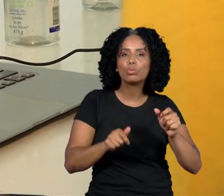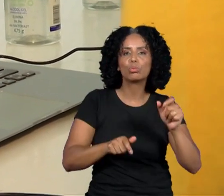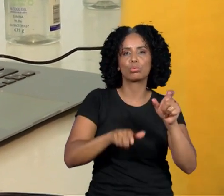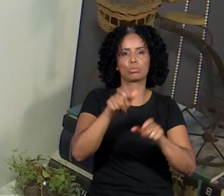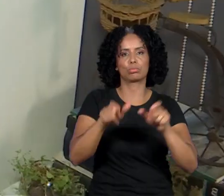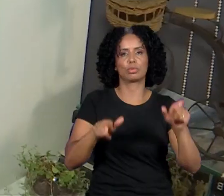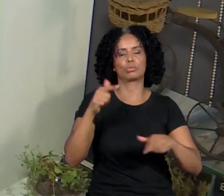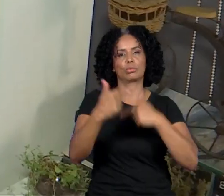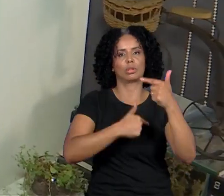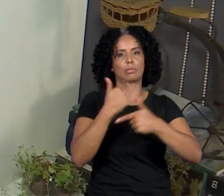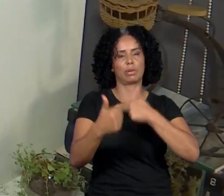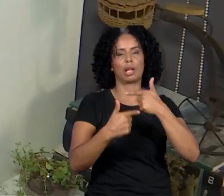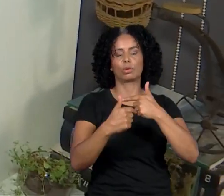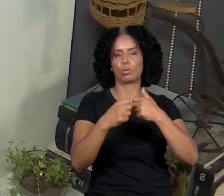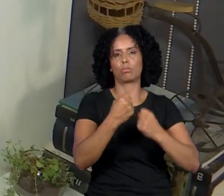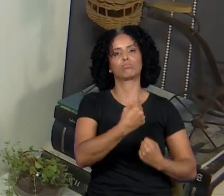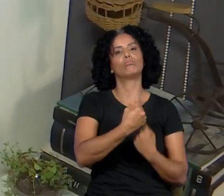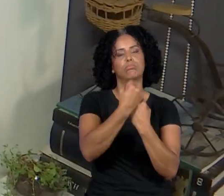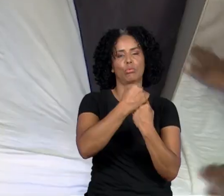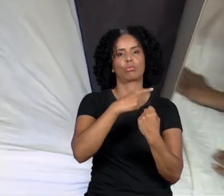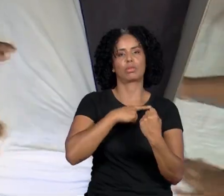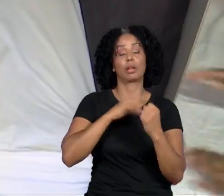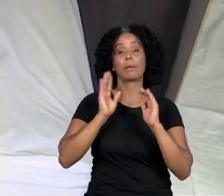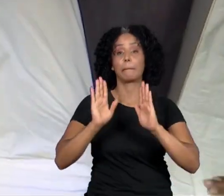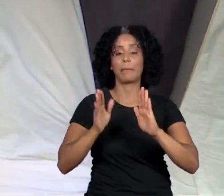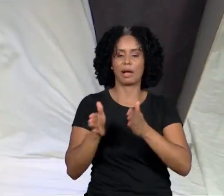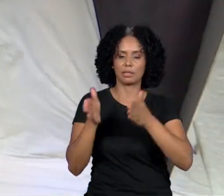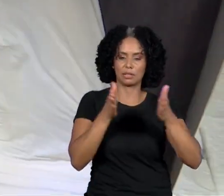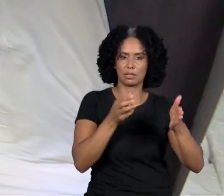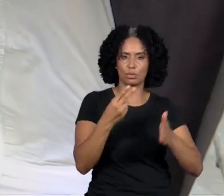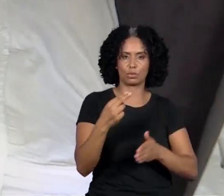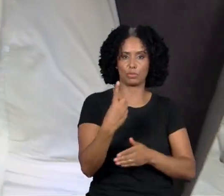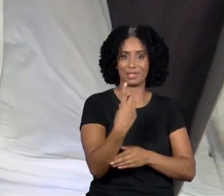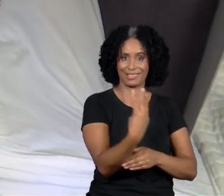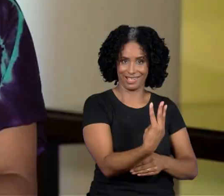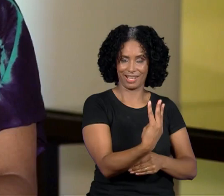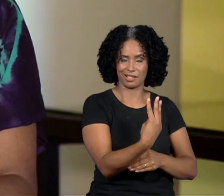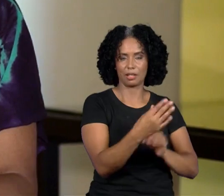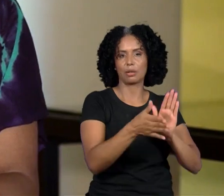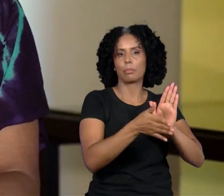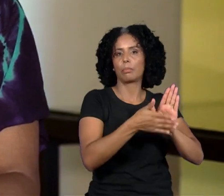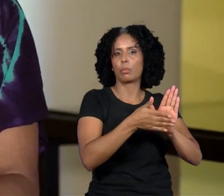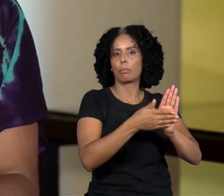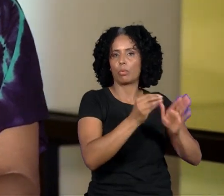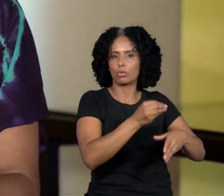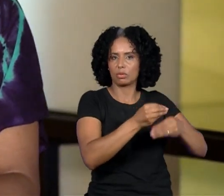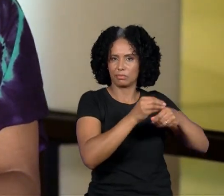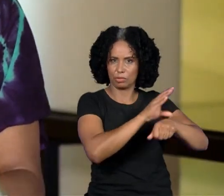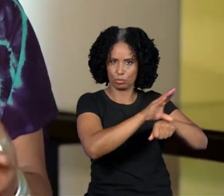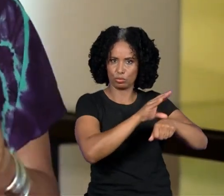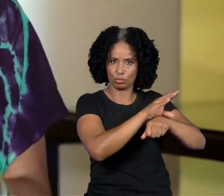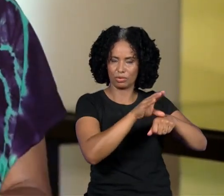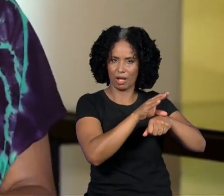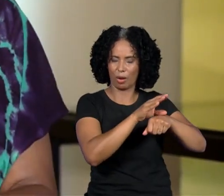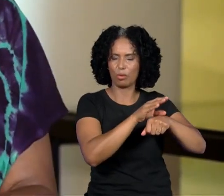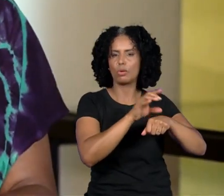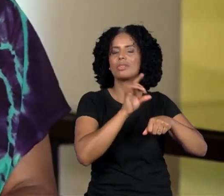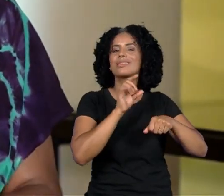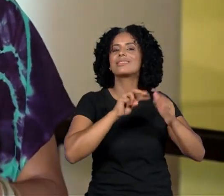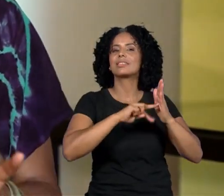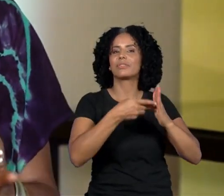A PEC, de 2013, ela traz justamente esse recorte. Ela